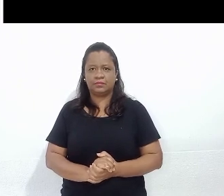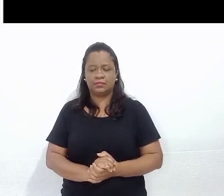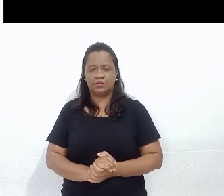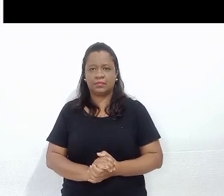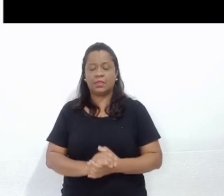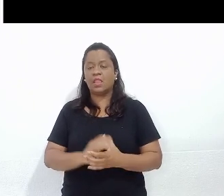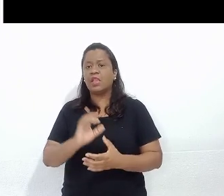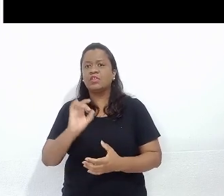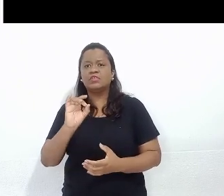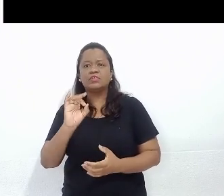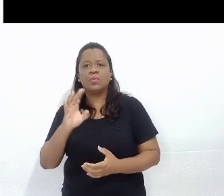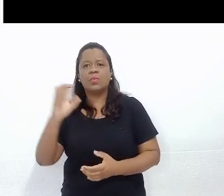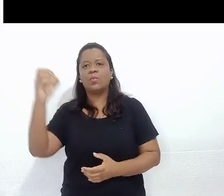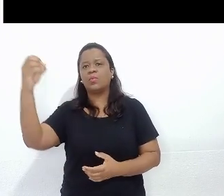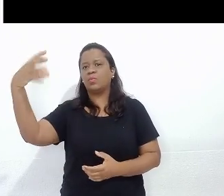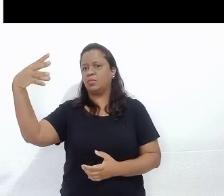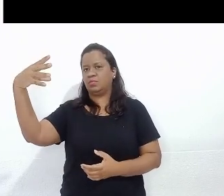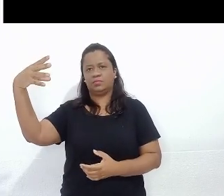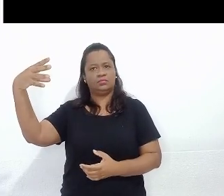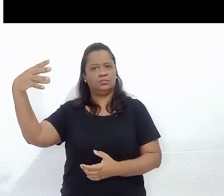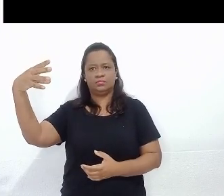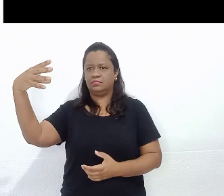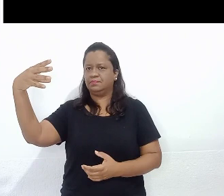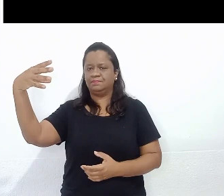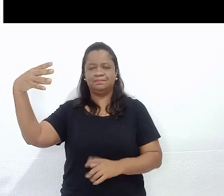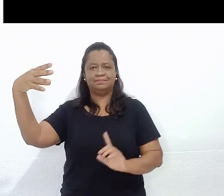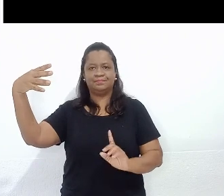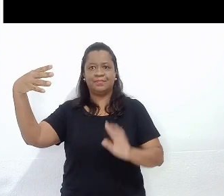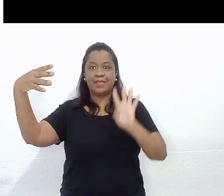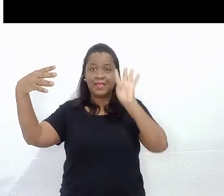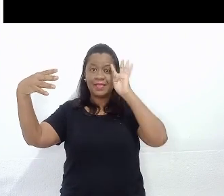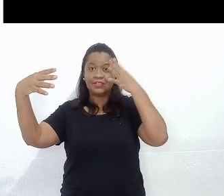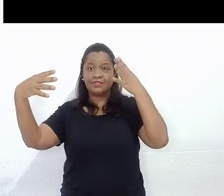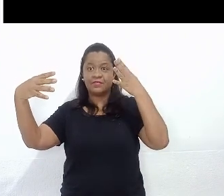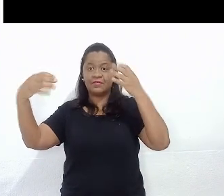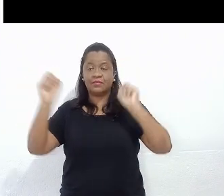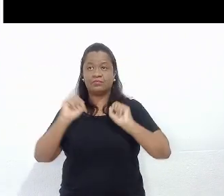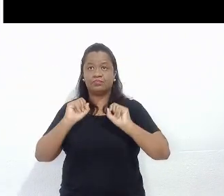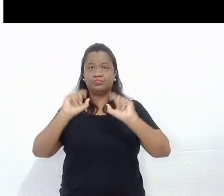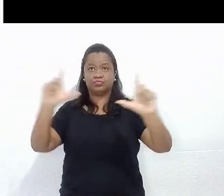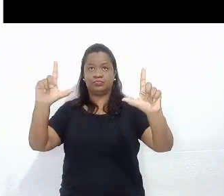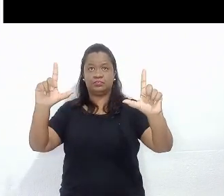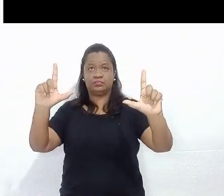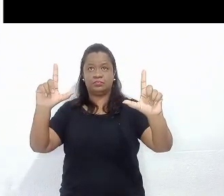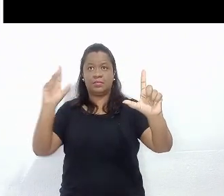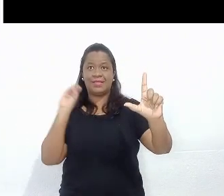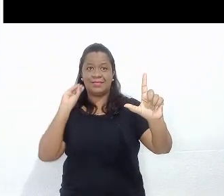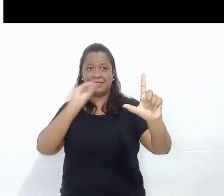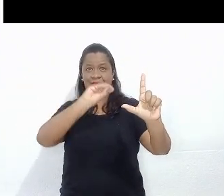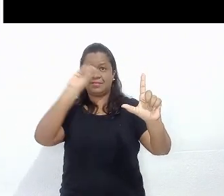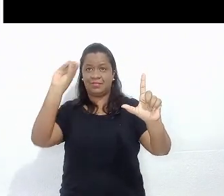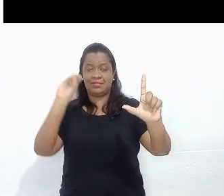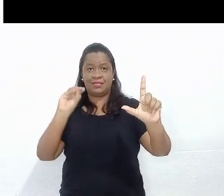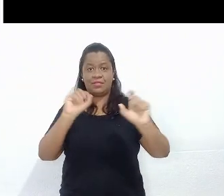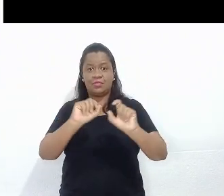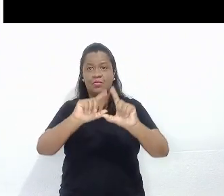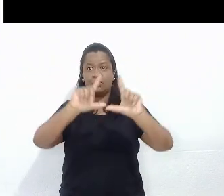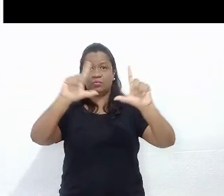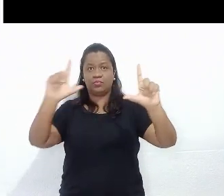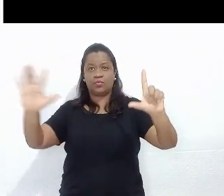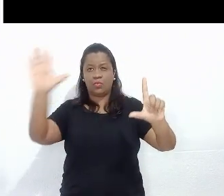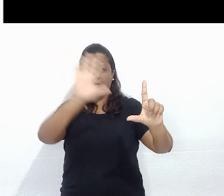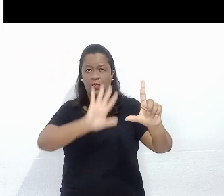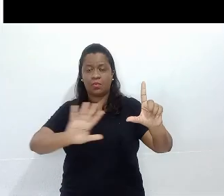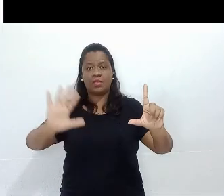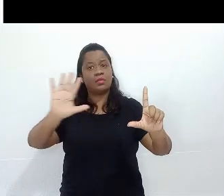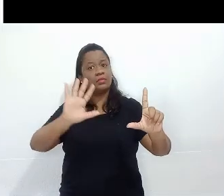só luz, né? É a decisão do frame mesmo. O que você coloca dentro do seu quadro. E isso